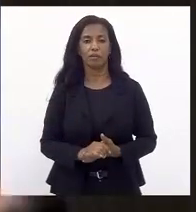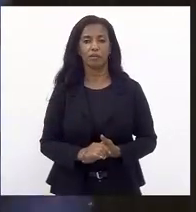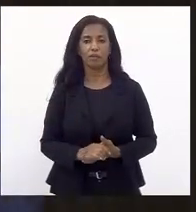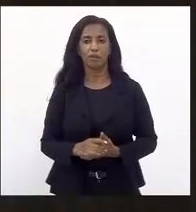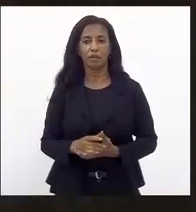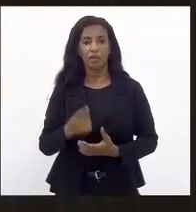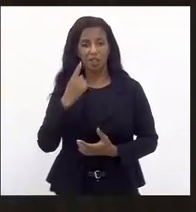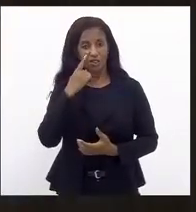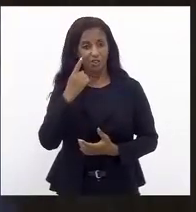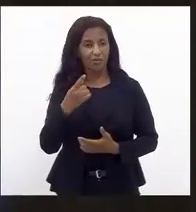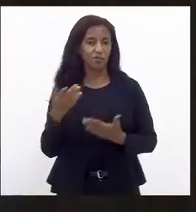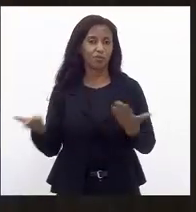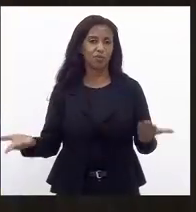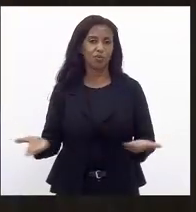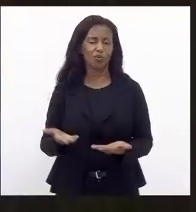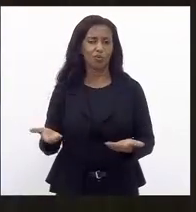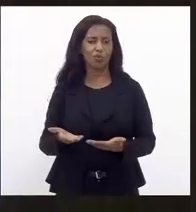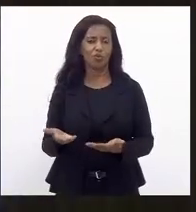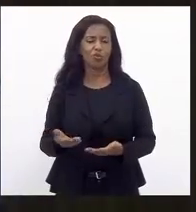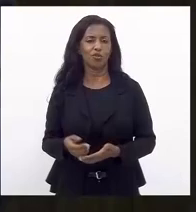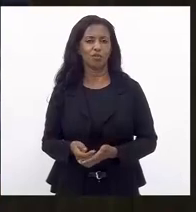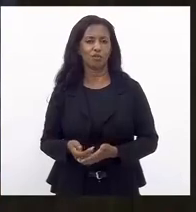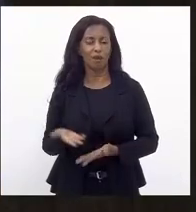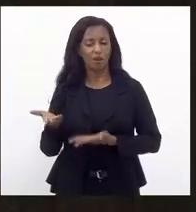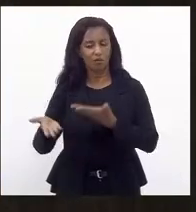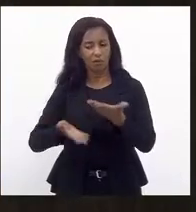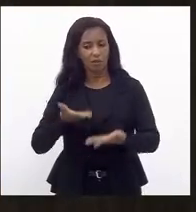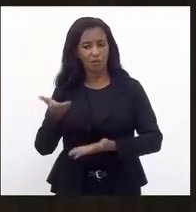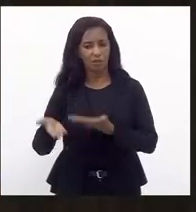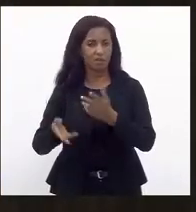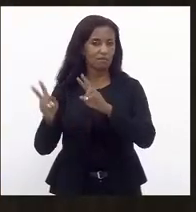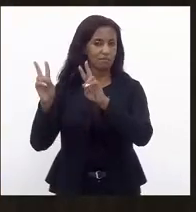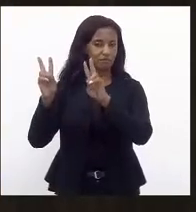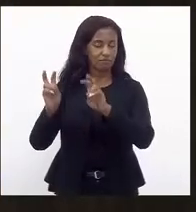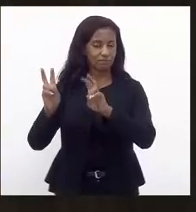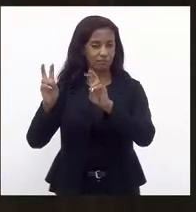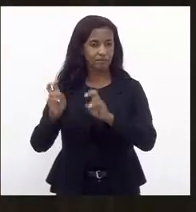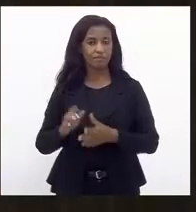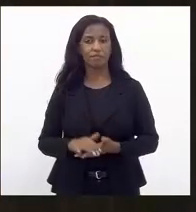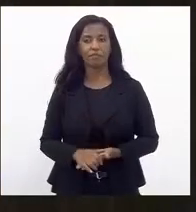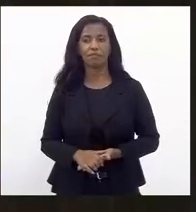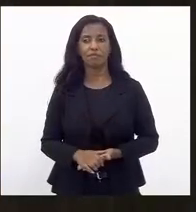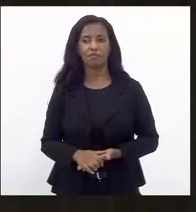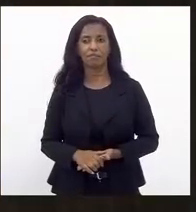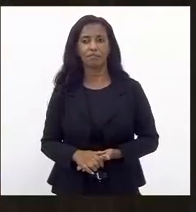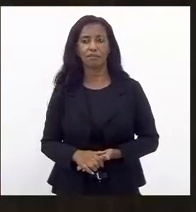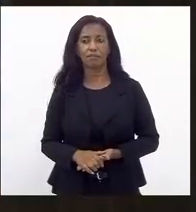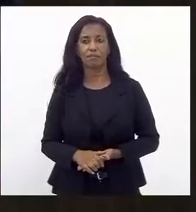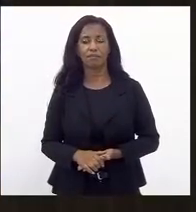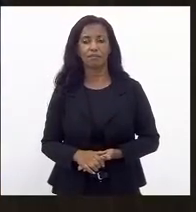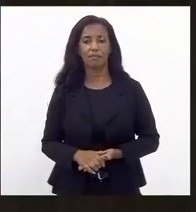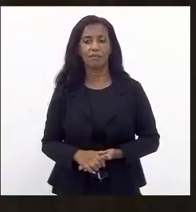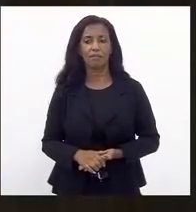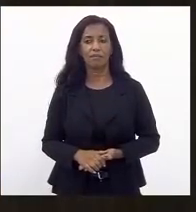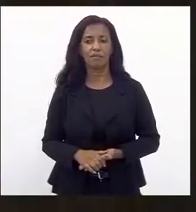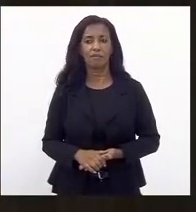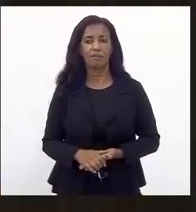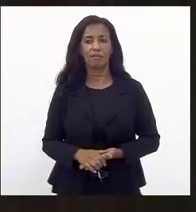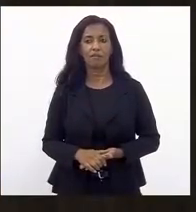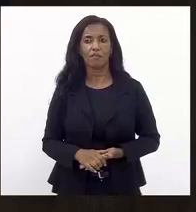a gente viu aqui ao tratar desta matéria desta peça foi é isso daí é